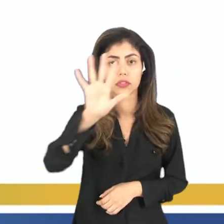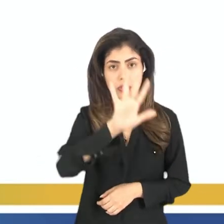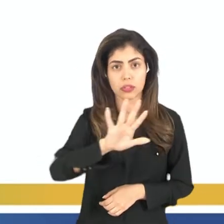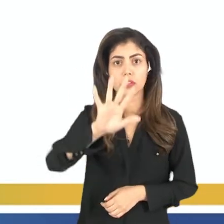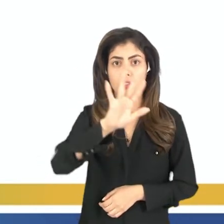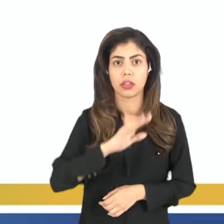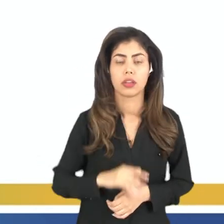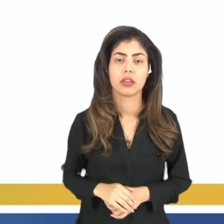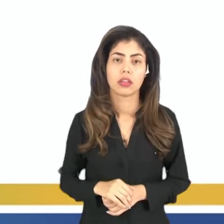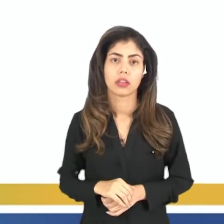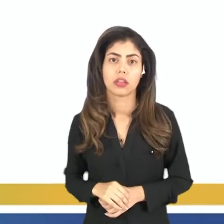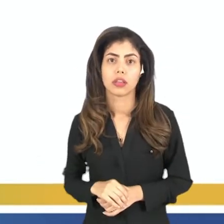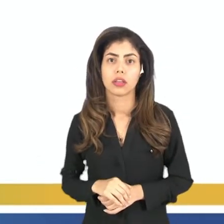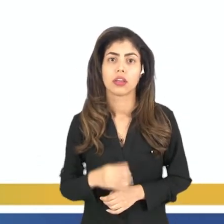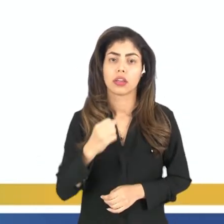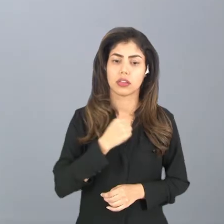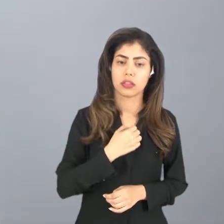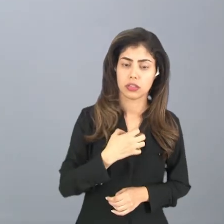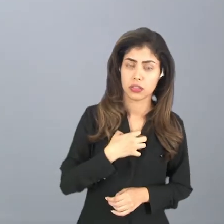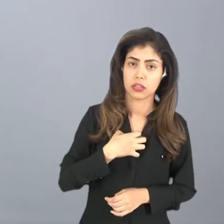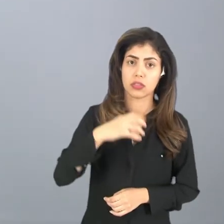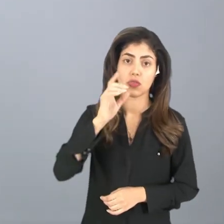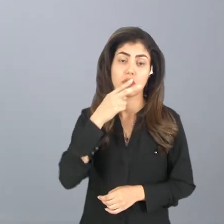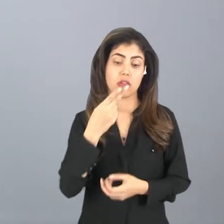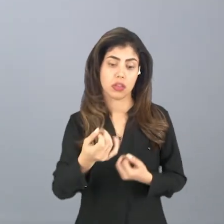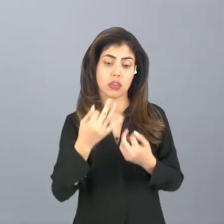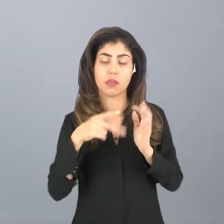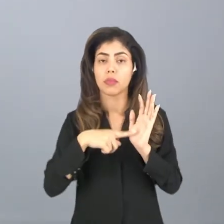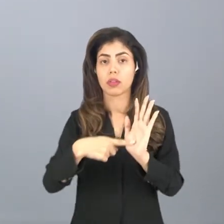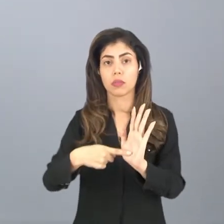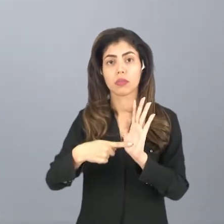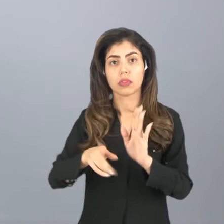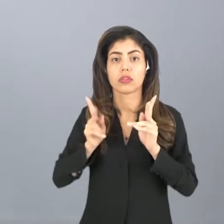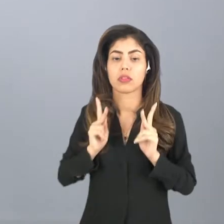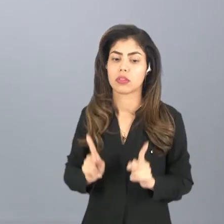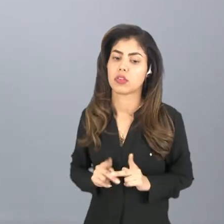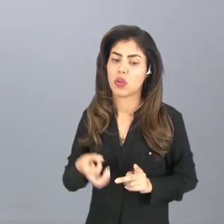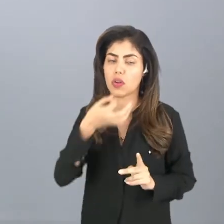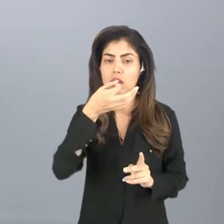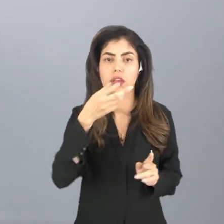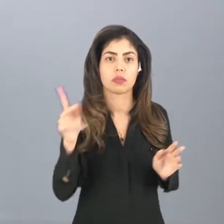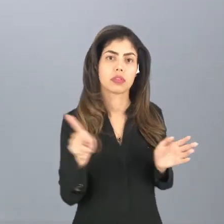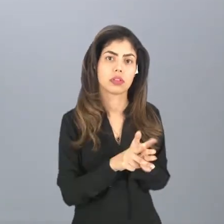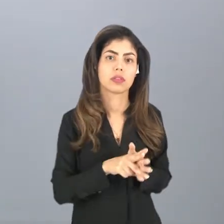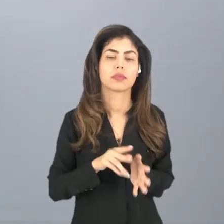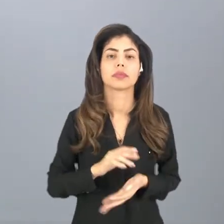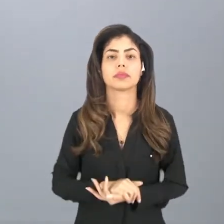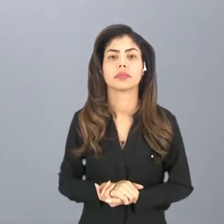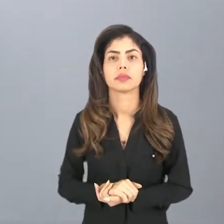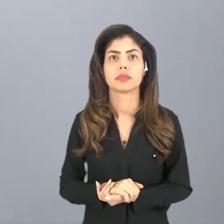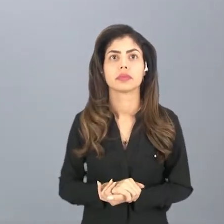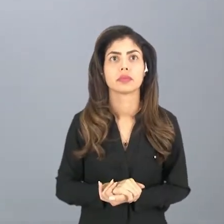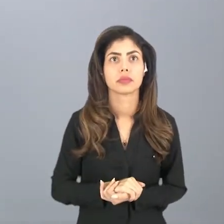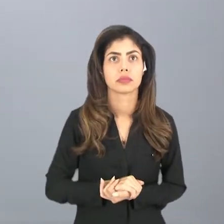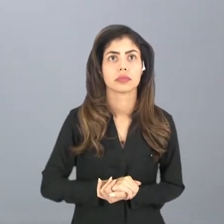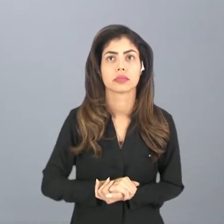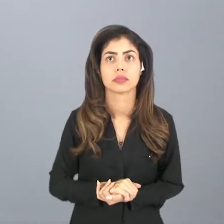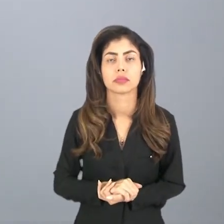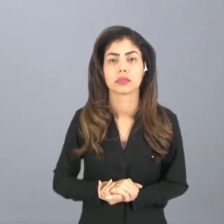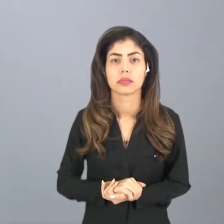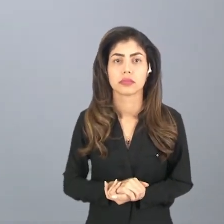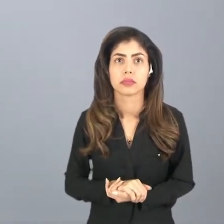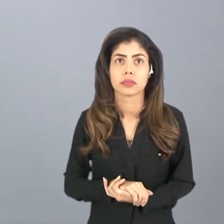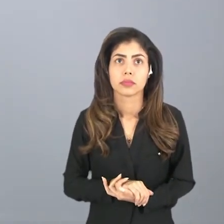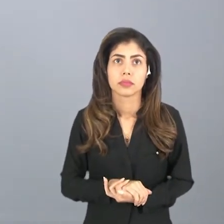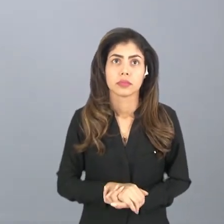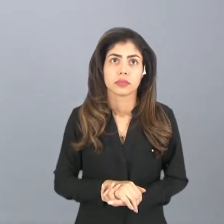né, uma opinião de senso comum para defender sua postura, né, para utilizar aí no seu argumento central, certo? Vamos ao